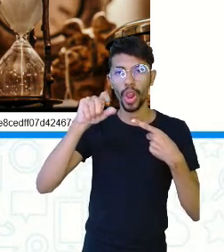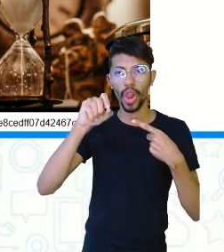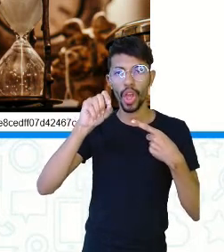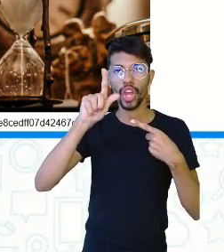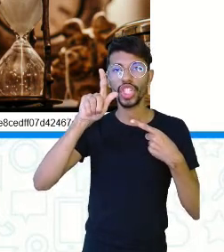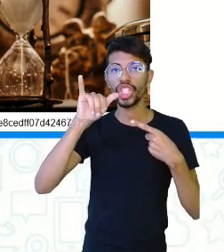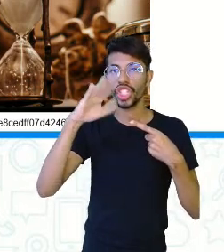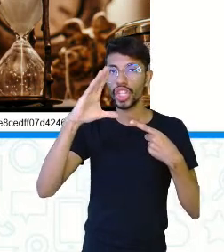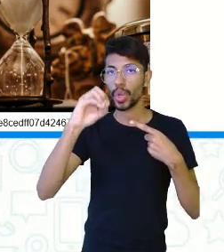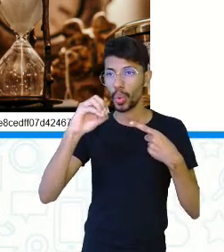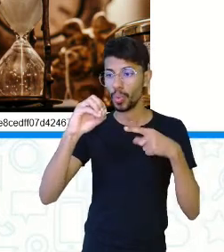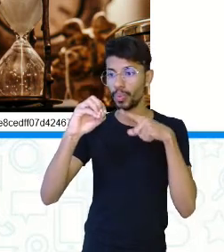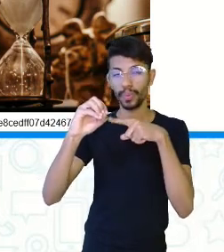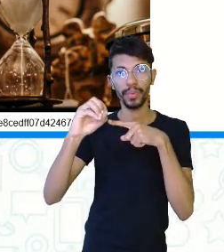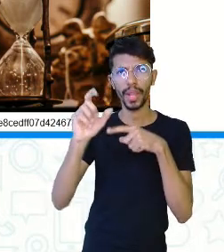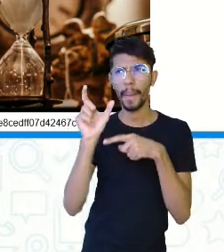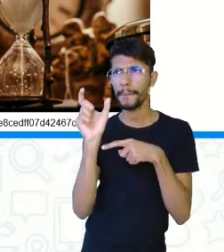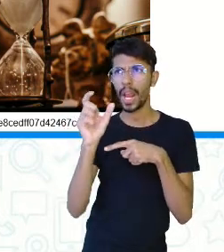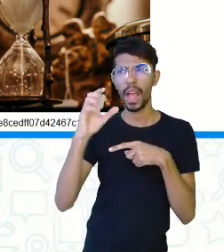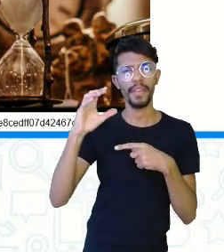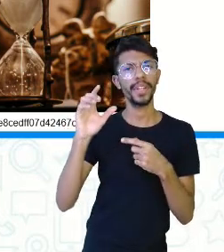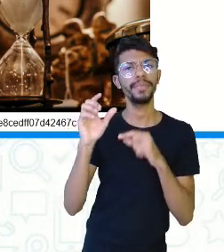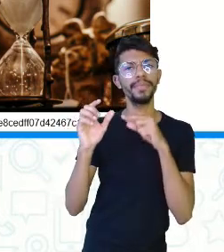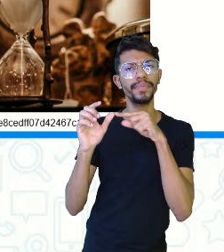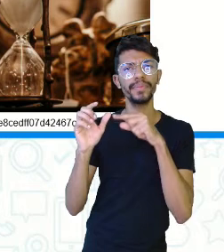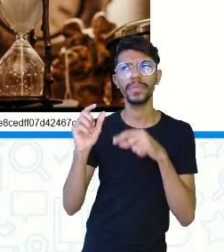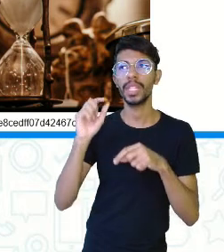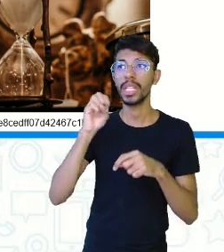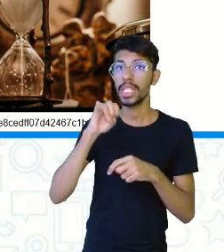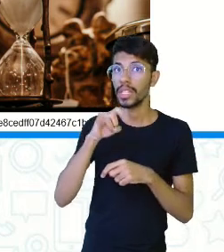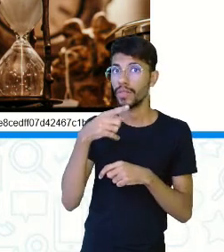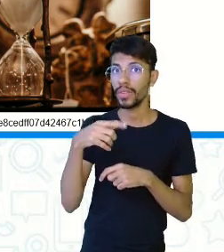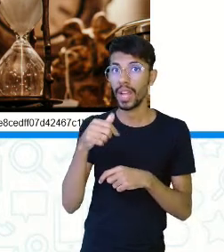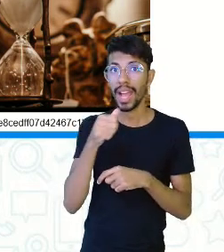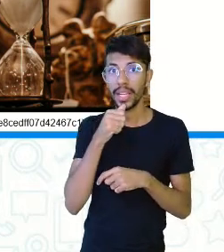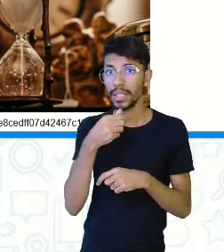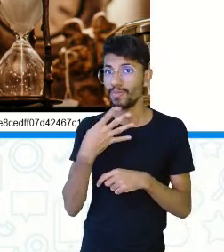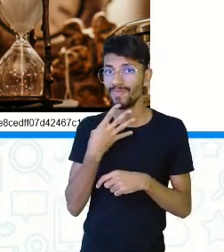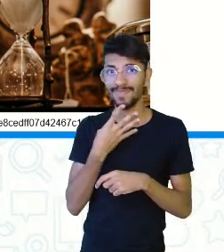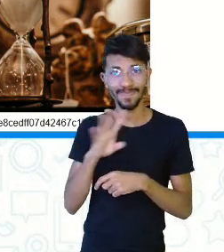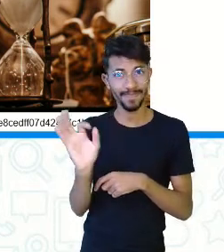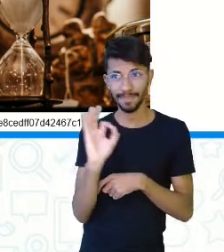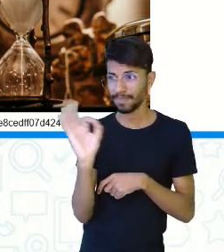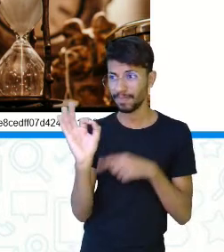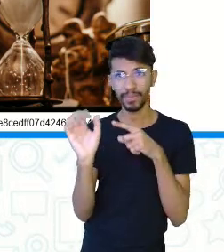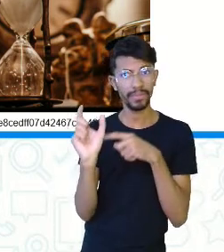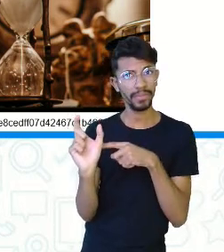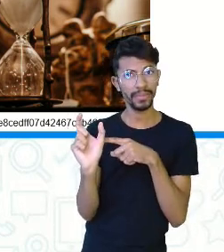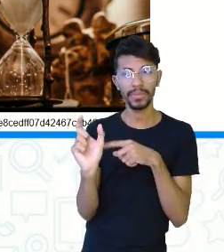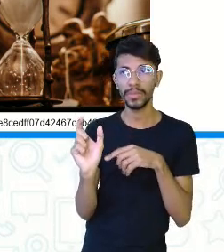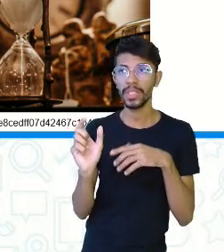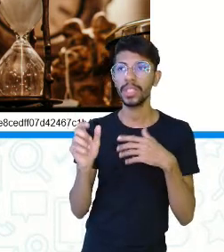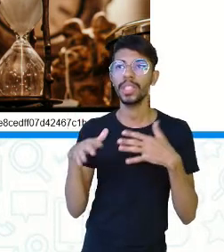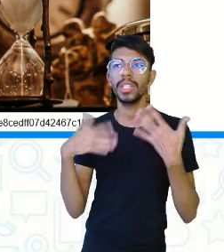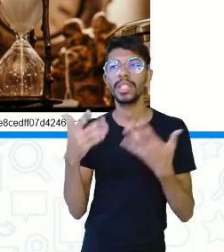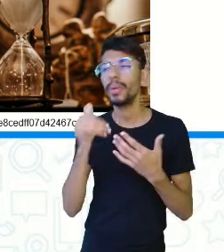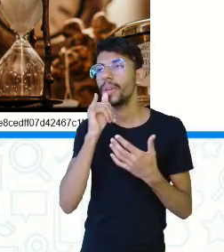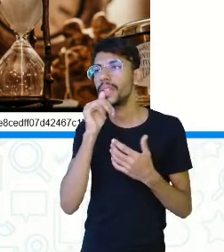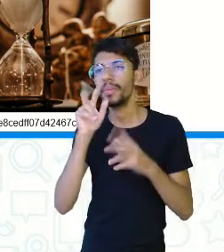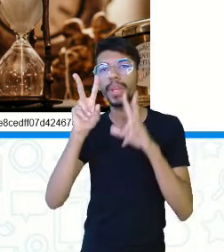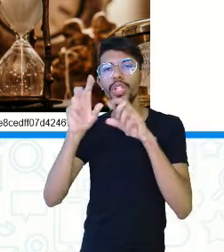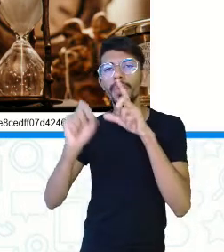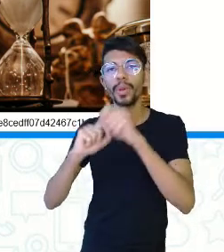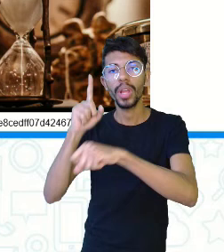cronológico. Essa palavra cronológico, se você ainda não conhece, ela fala sobre tempo mesmo, relógio, tempo